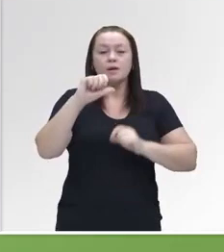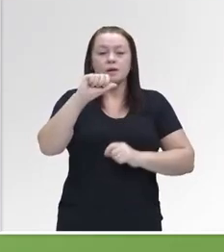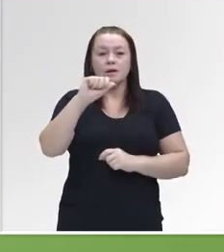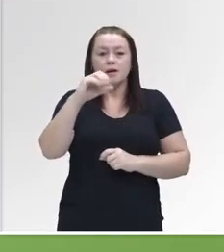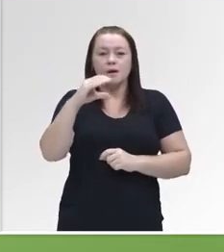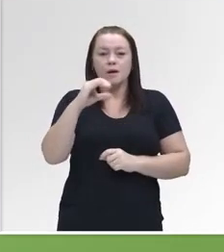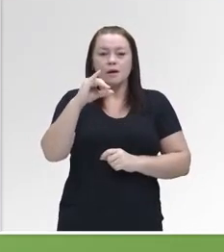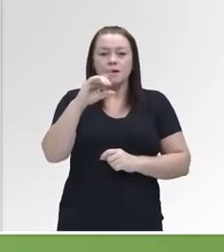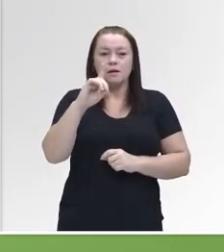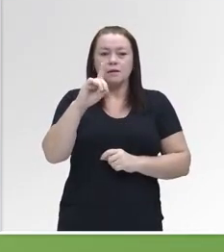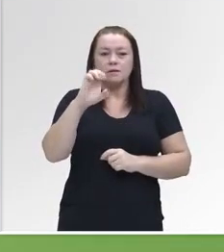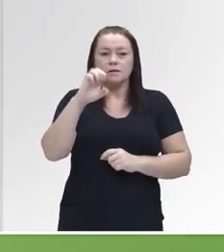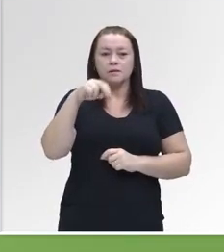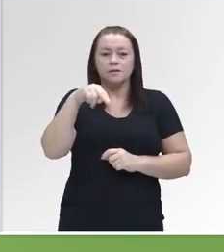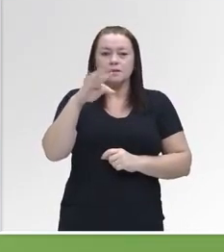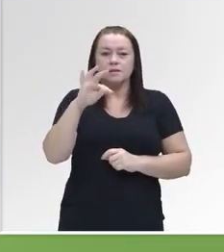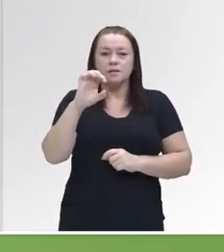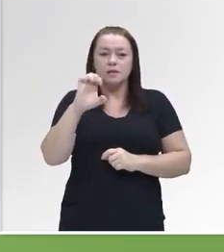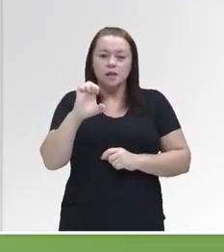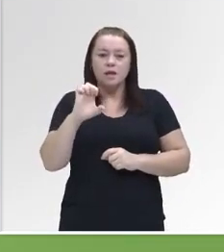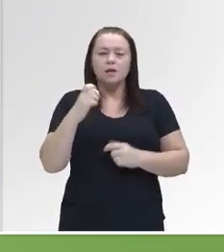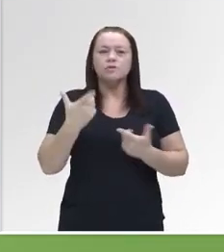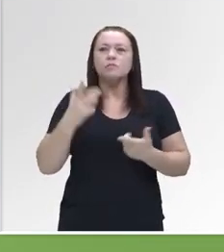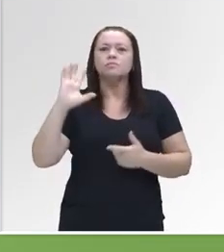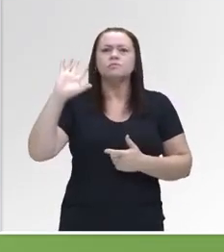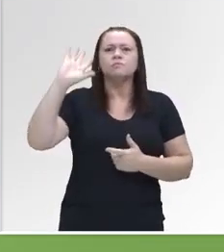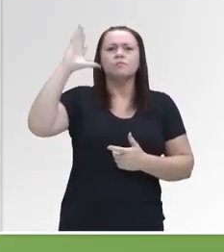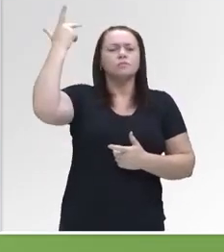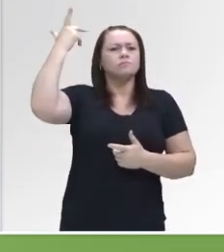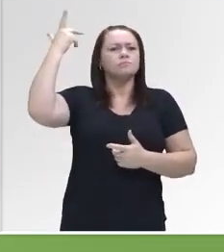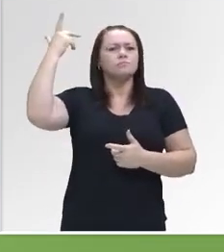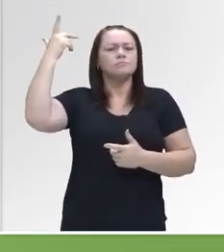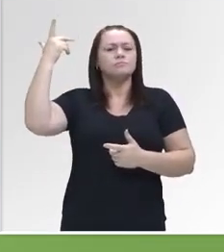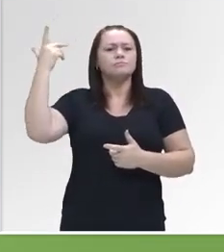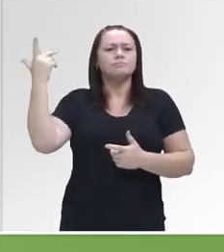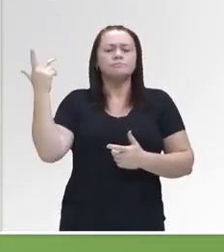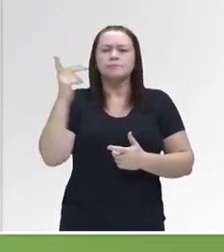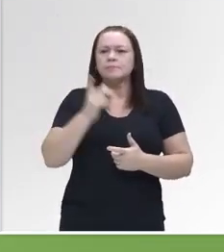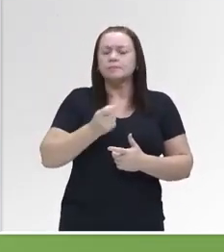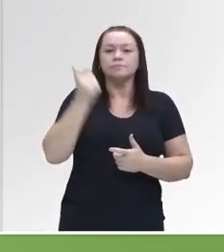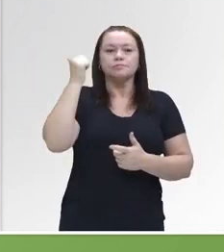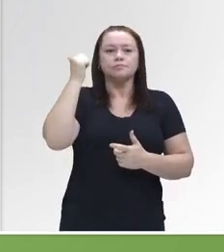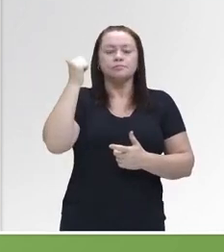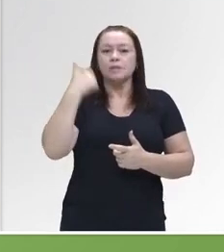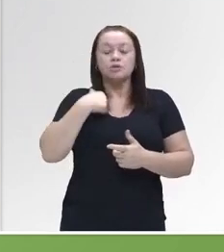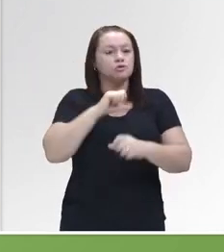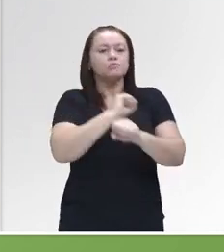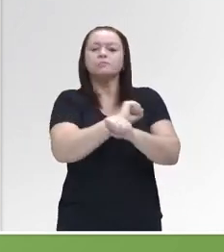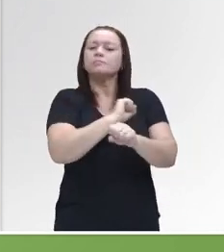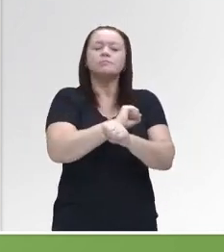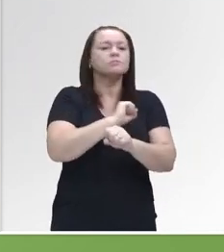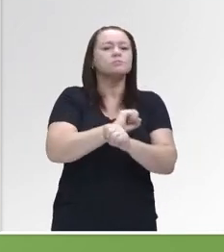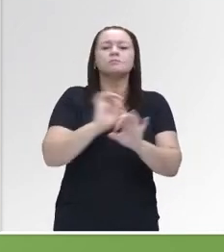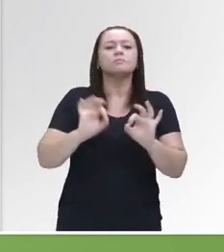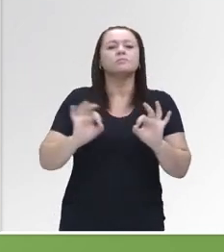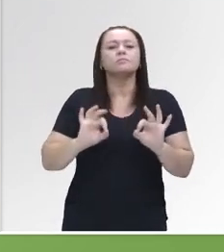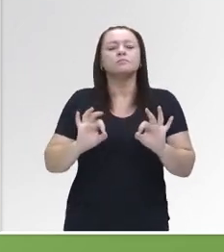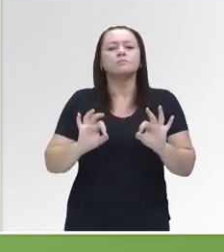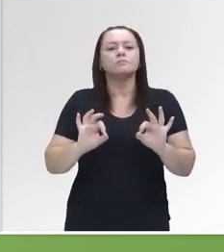acidente é um evento inesperado. Ninguém prevê acidente, né? Ele